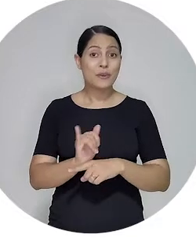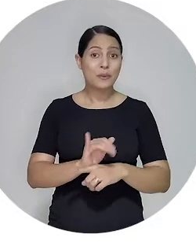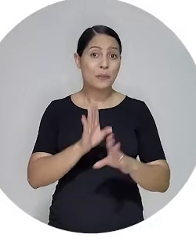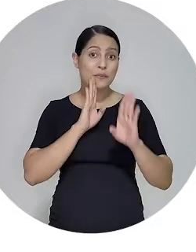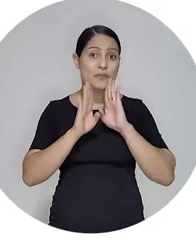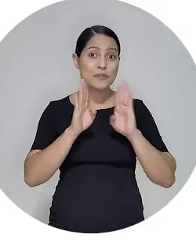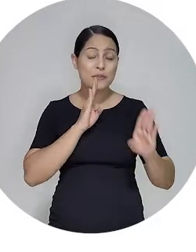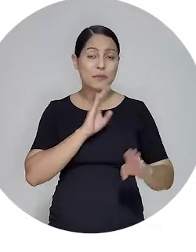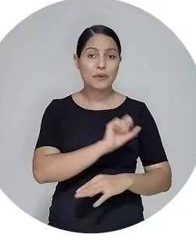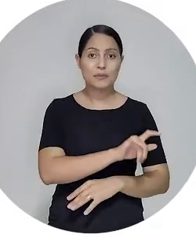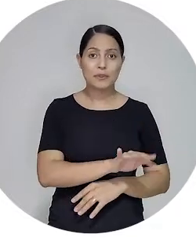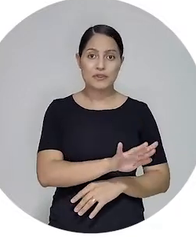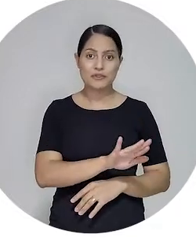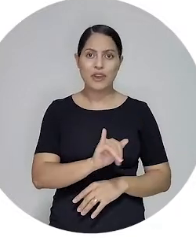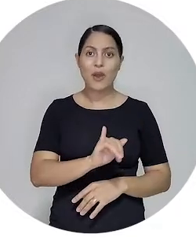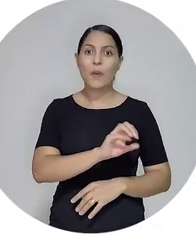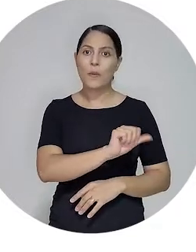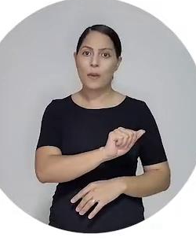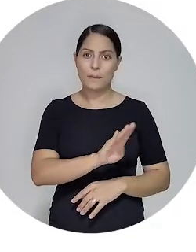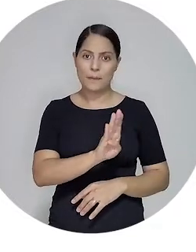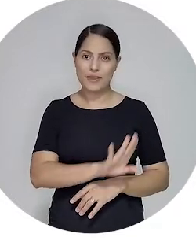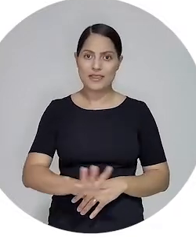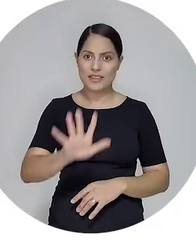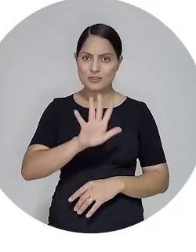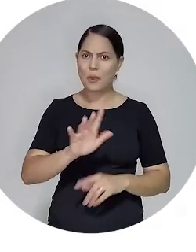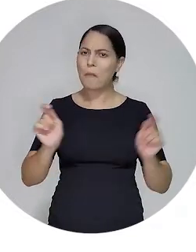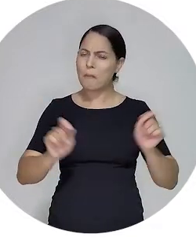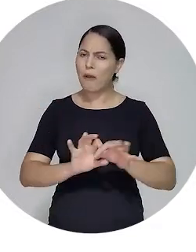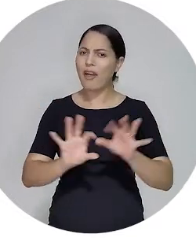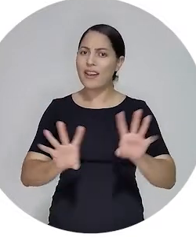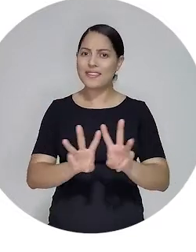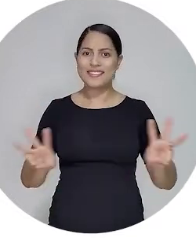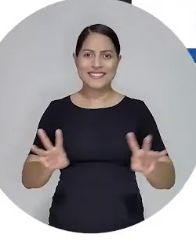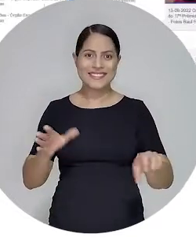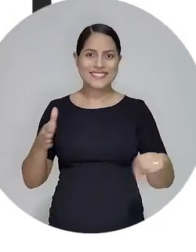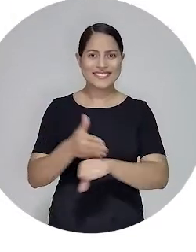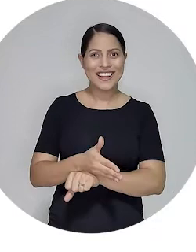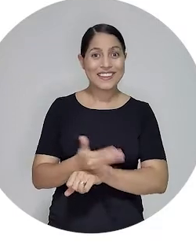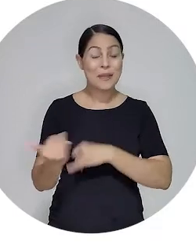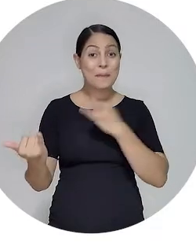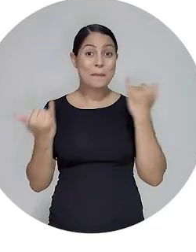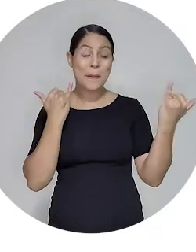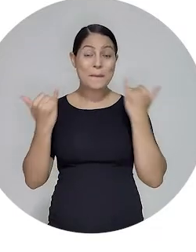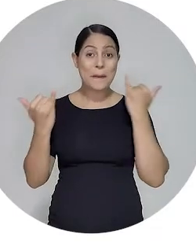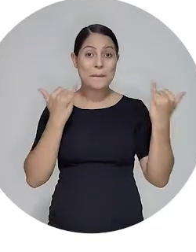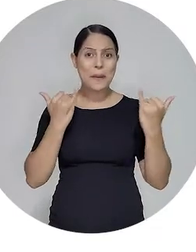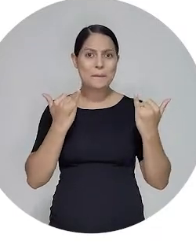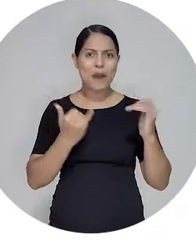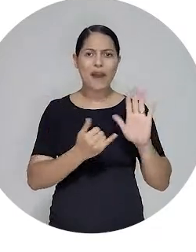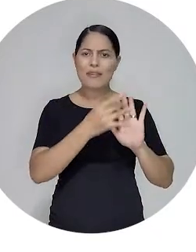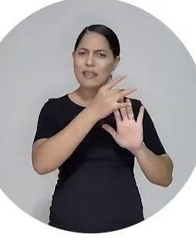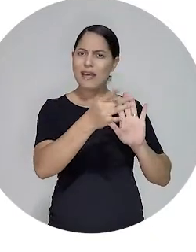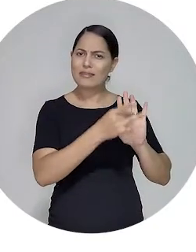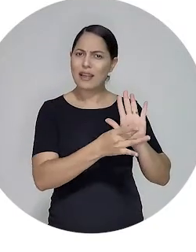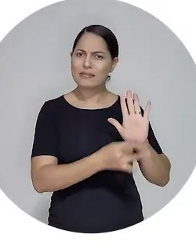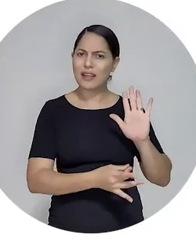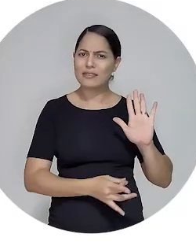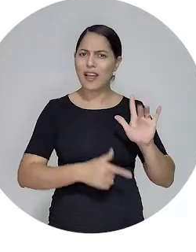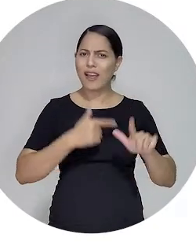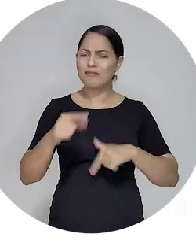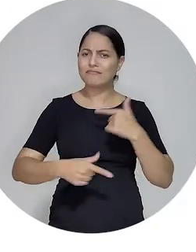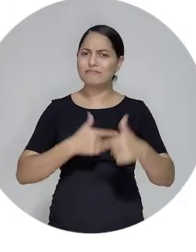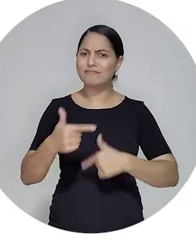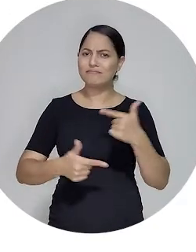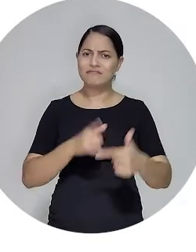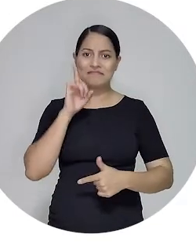Já no Facebook, YouTube e Spotify, OAB Nacional. Não esqueça também de acessar o nosso site. Lá você encontra as últimas notícias,